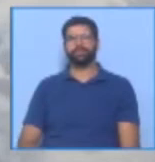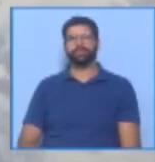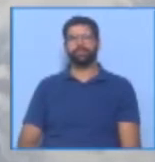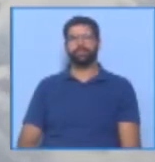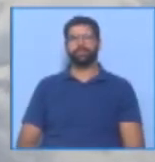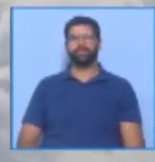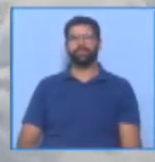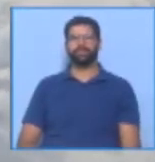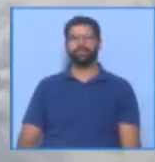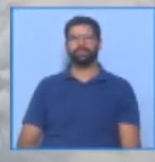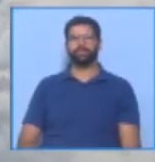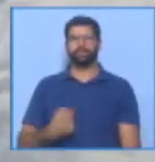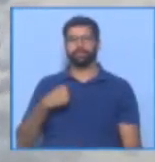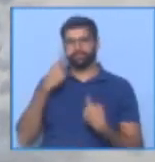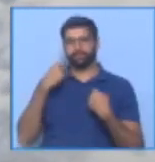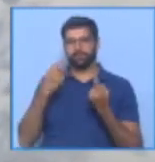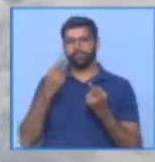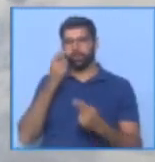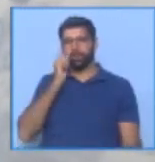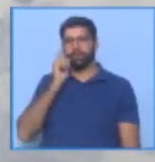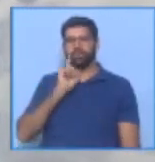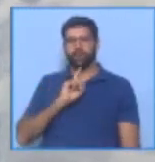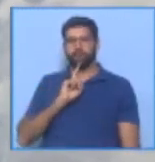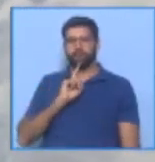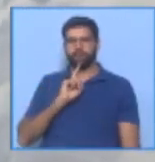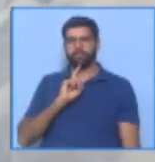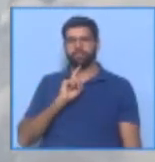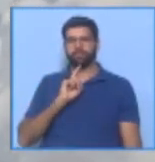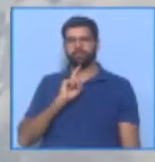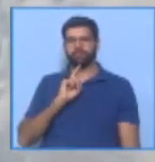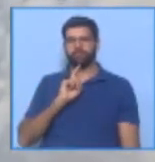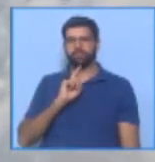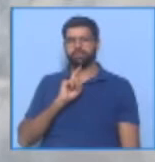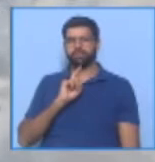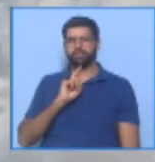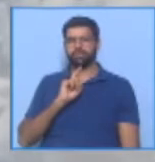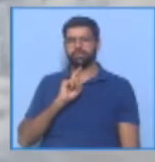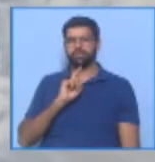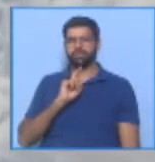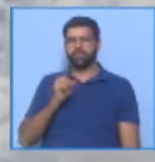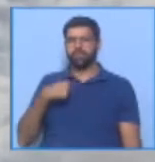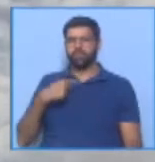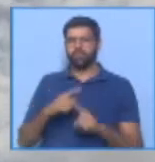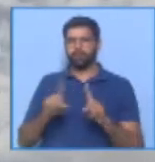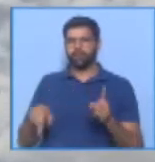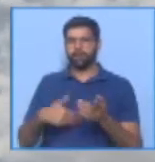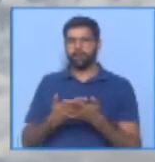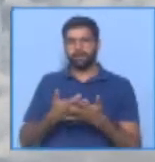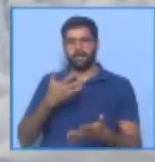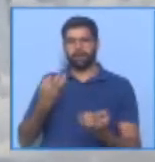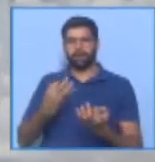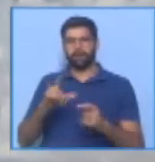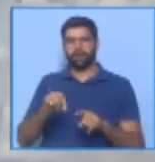e onde se parte realmente da diferenciação sexual como o elemento constitutivo da diferença, não é?